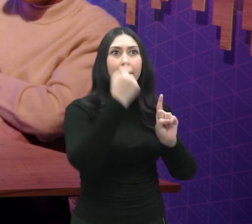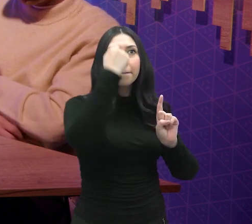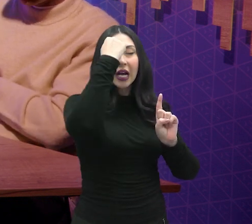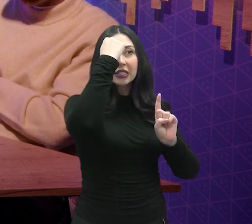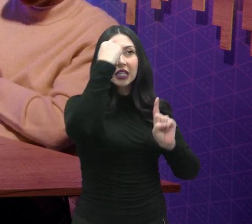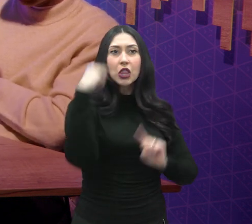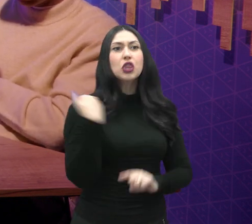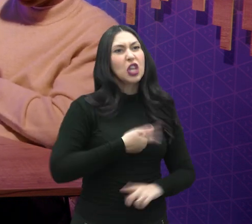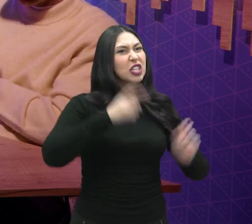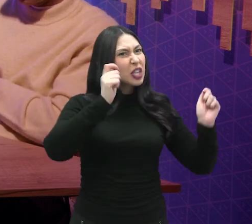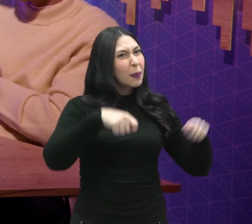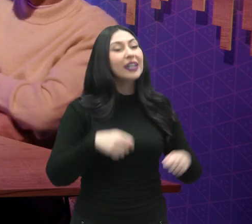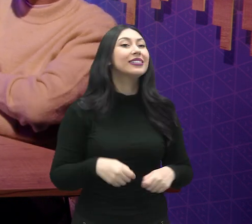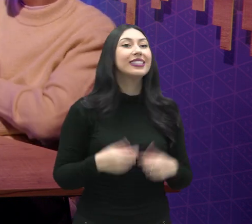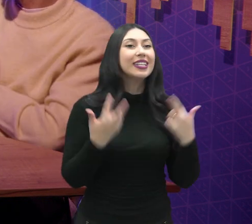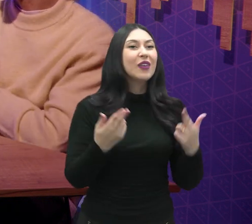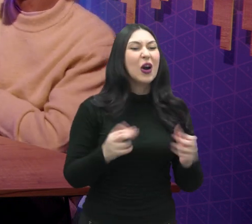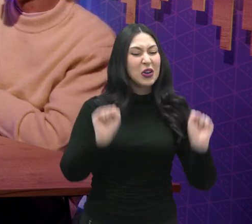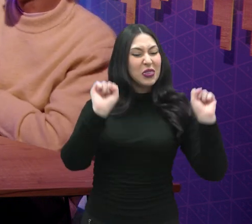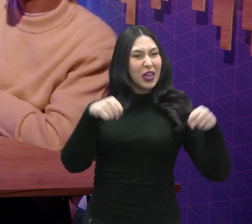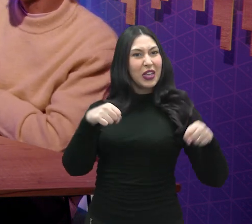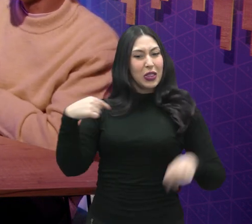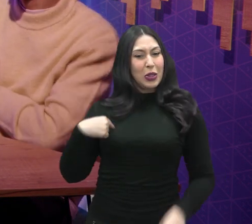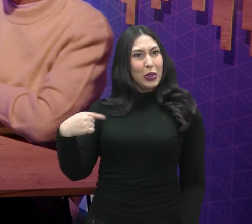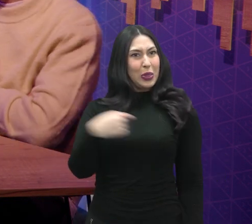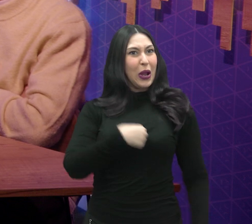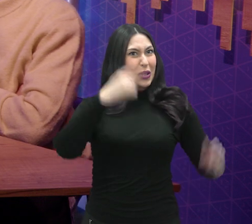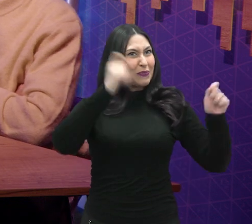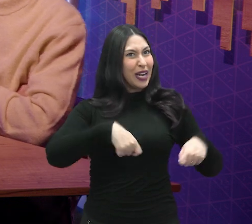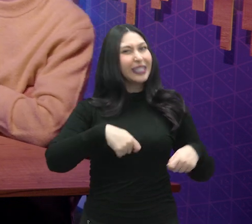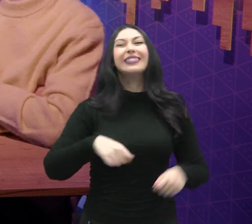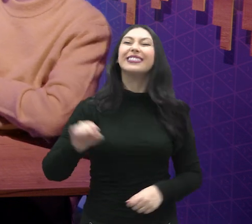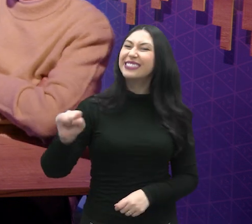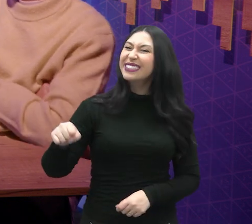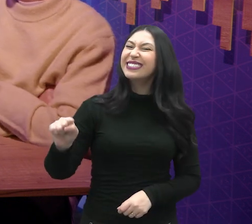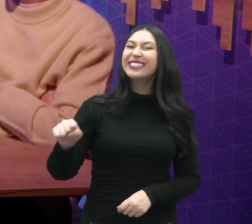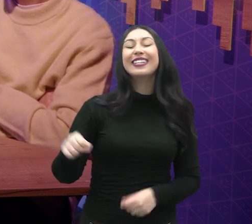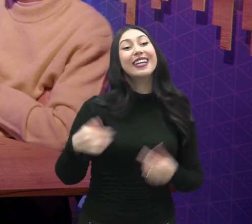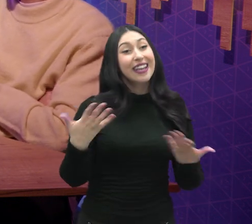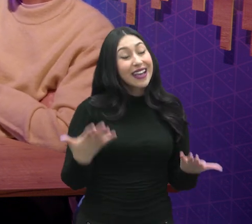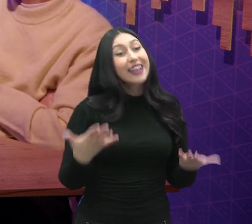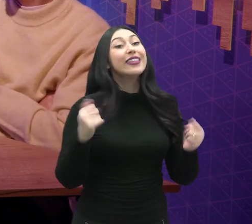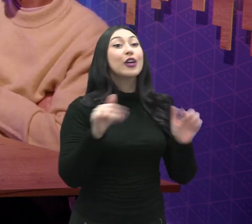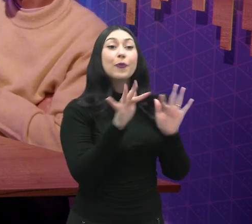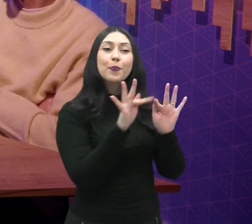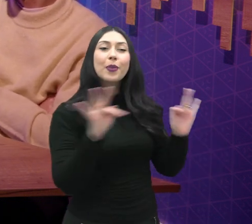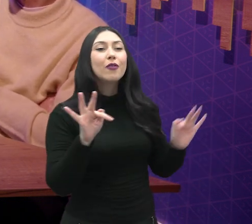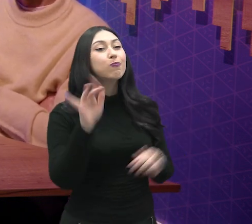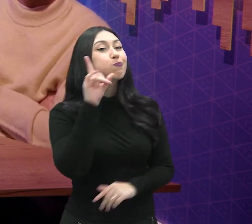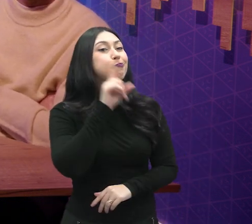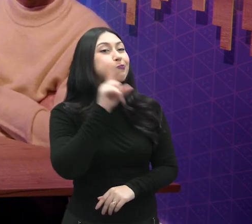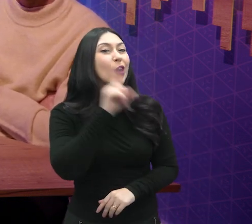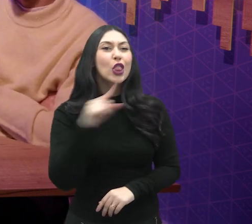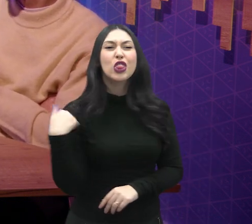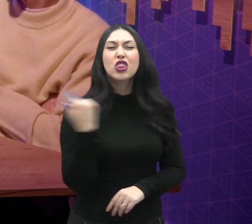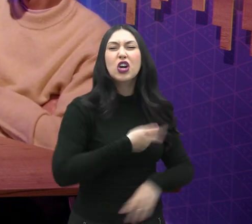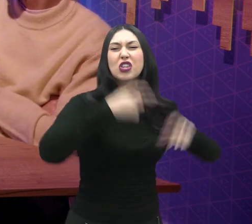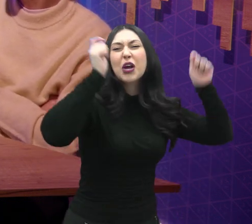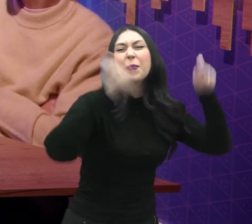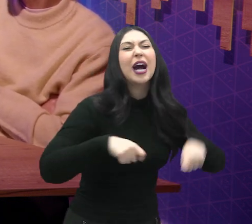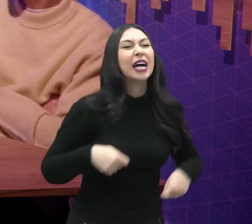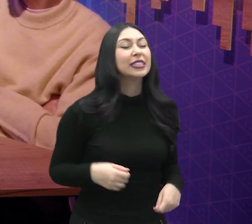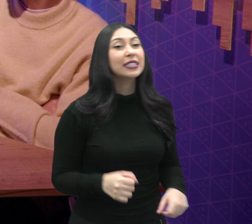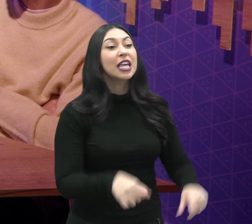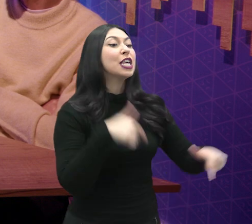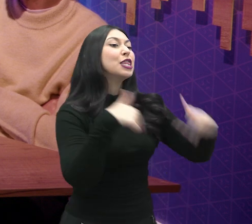nós podemos, que é muito aquele yes, we can. Muito esse ditado norte-americano de que nós podemos